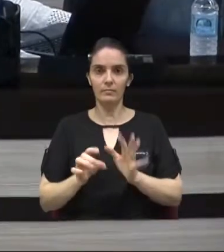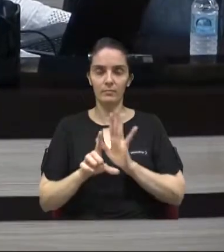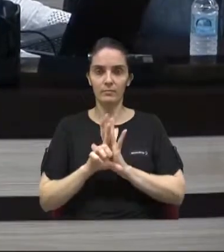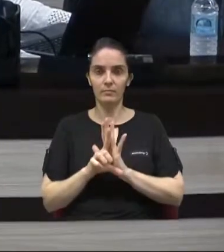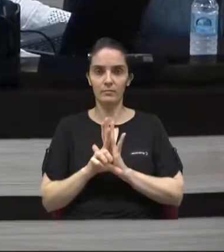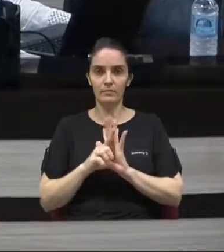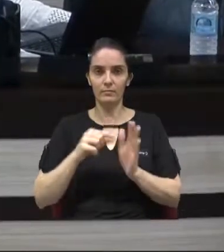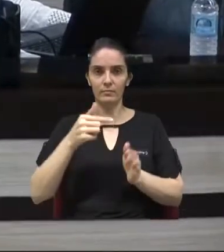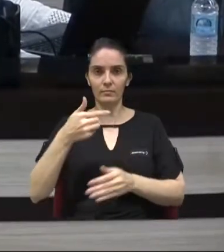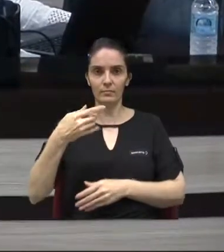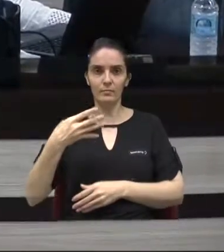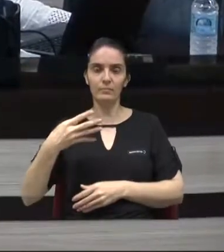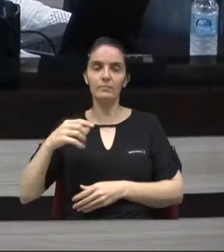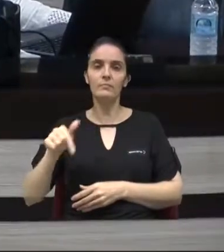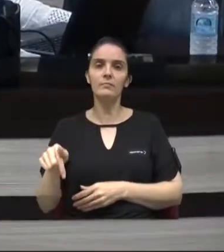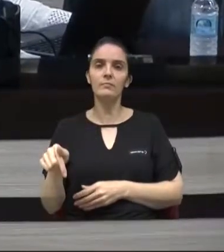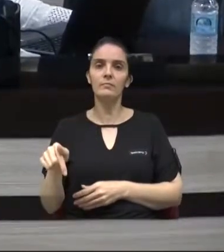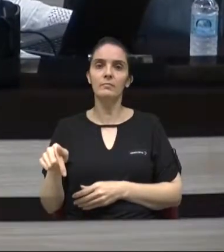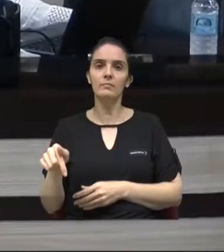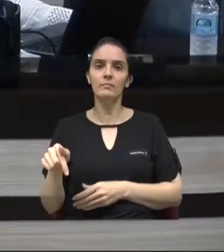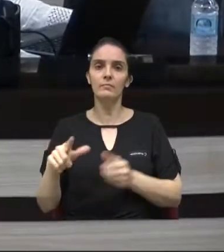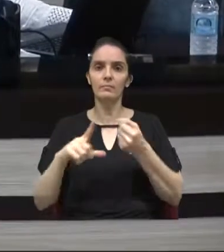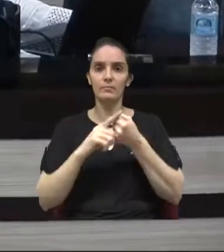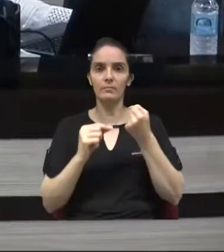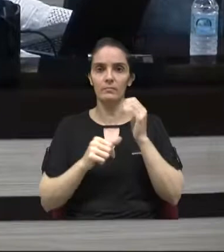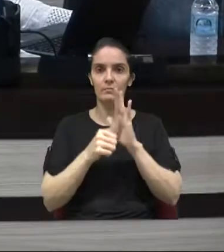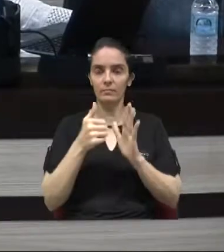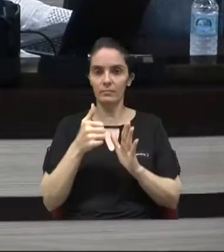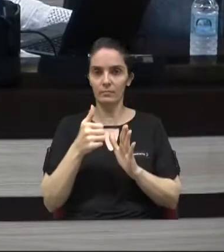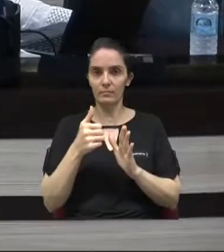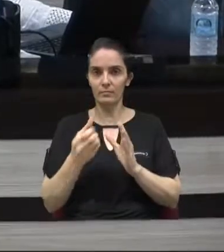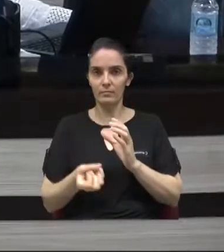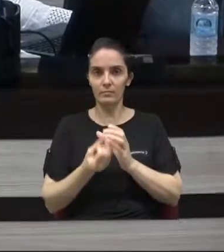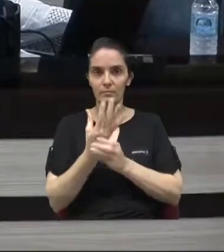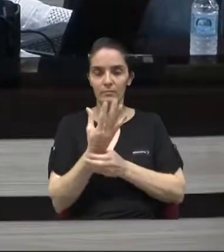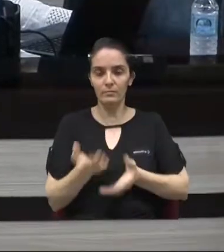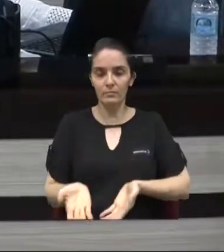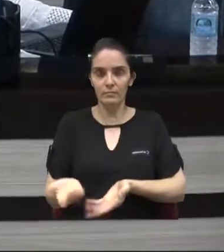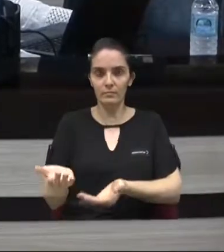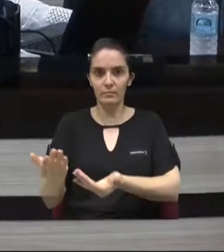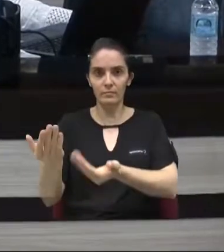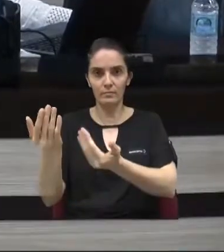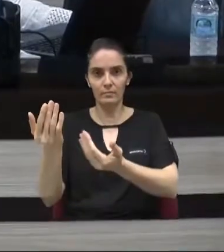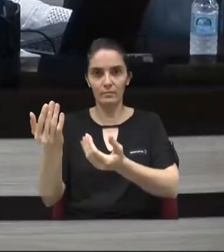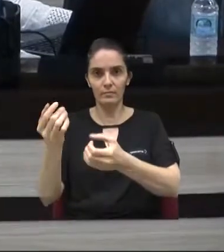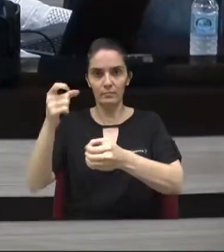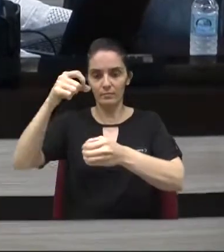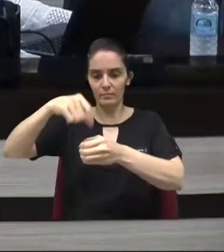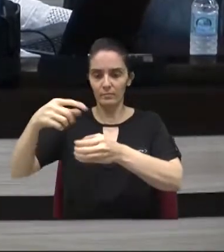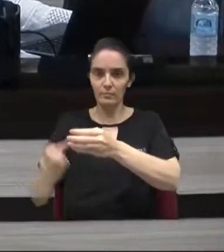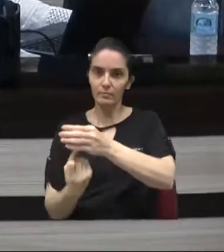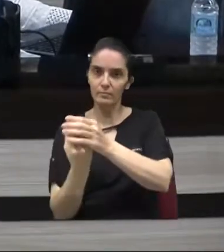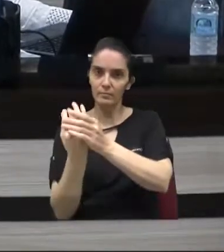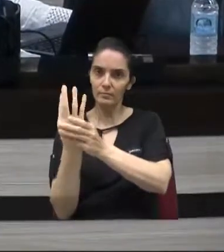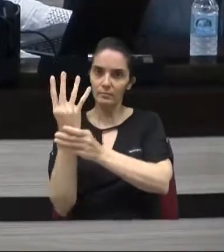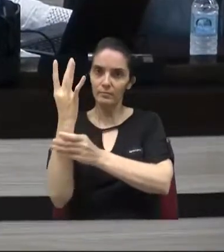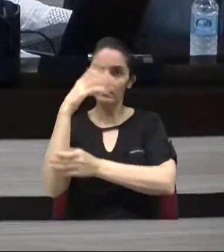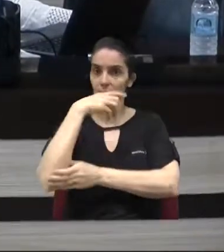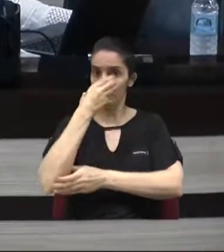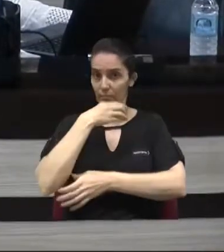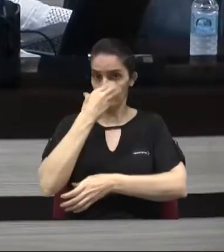Lei 247. Artigo 1º, fica criado o incentivo ao plantio de árvores